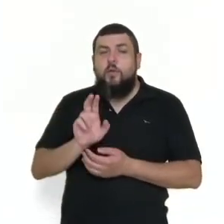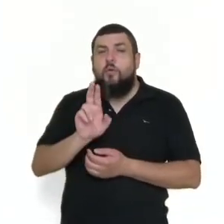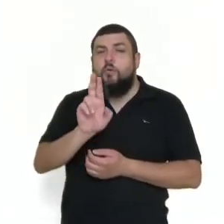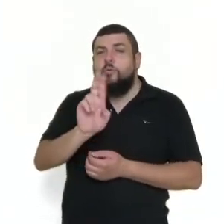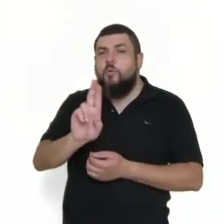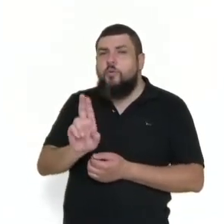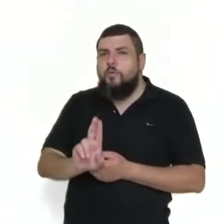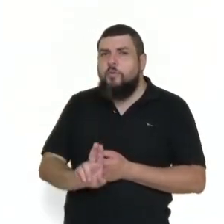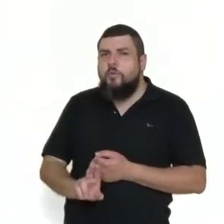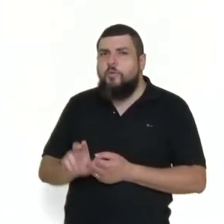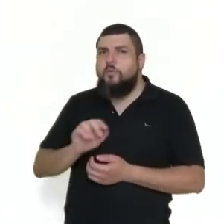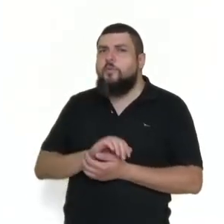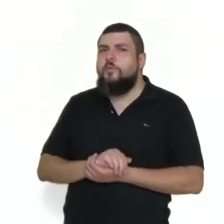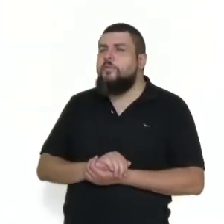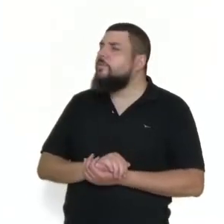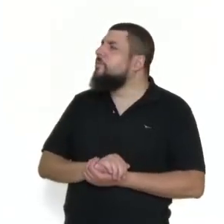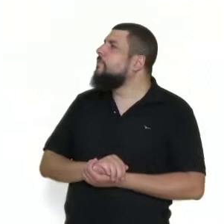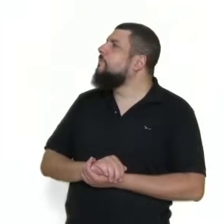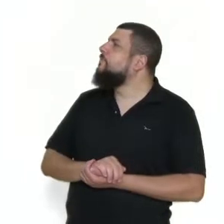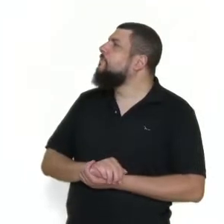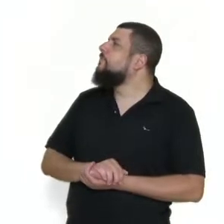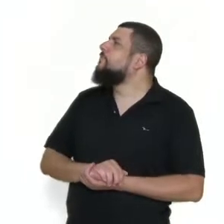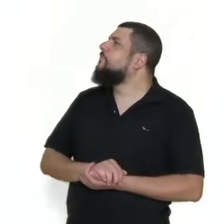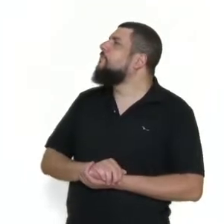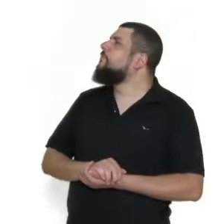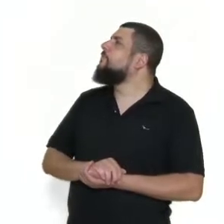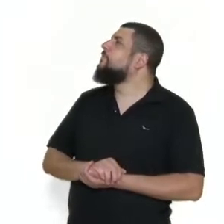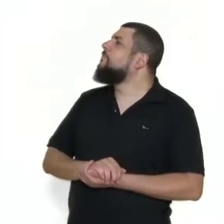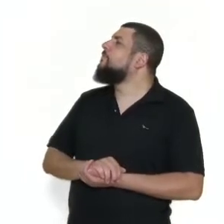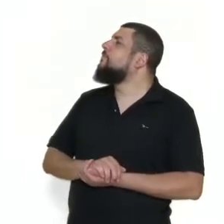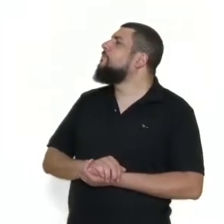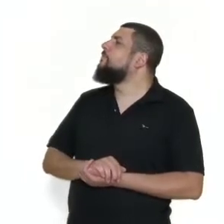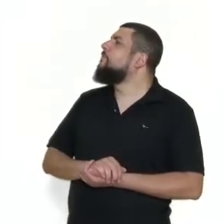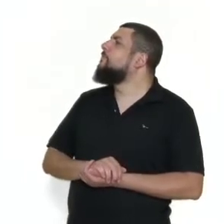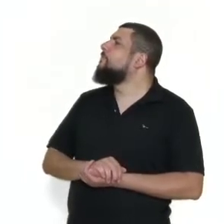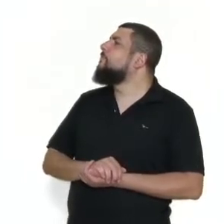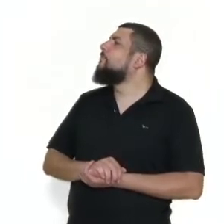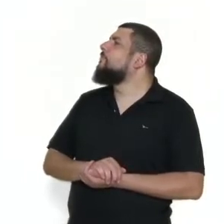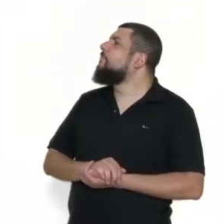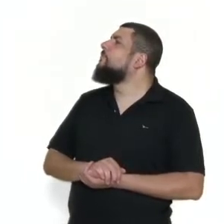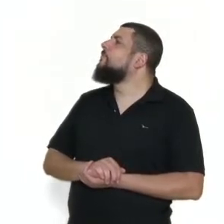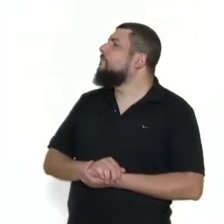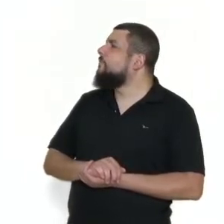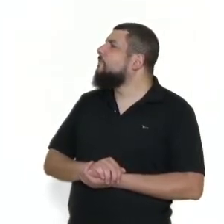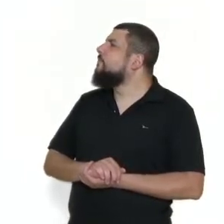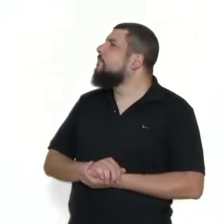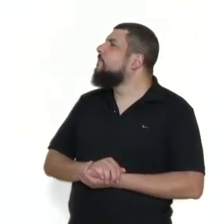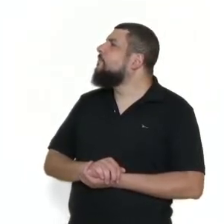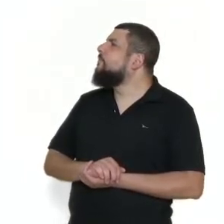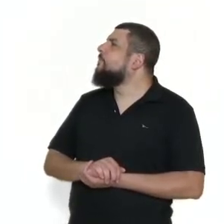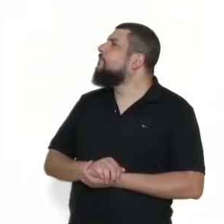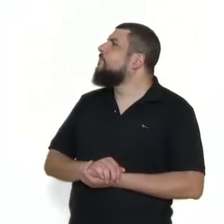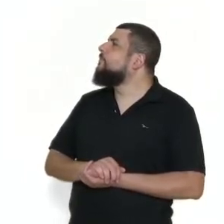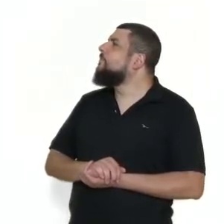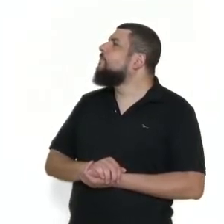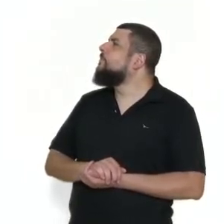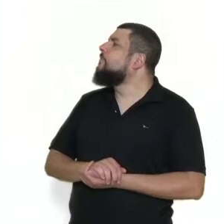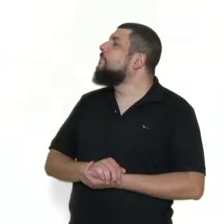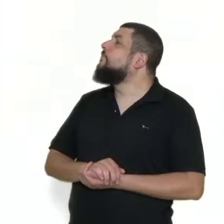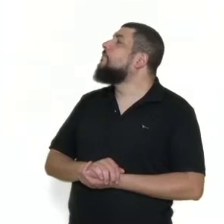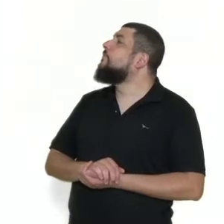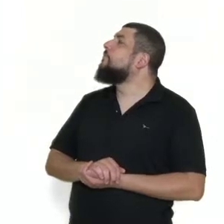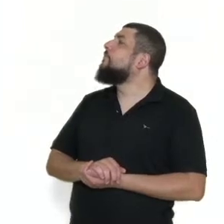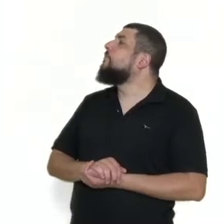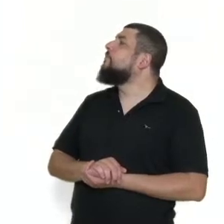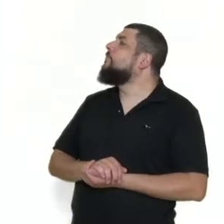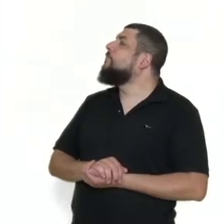pela temperatura e precipitação, seria a tundra. Letra B, floresta de coníferas. Letra C, floresta temperada,